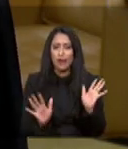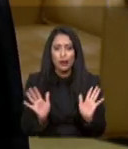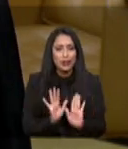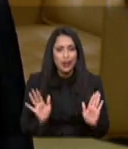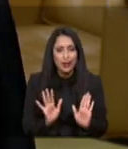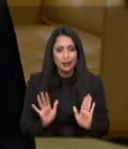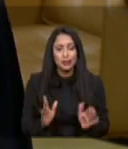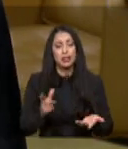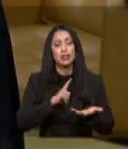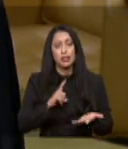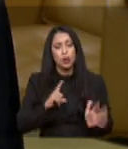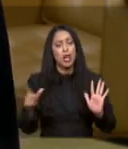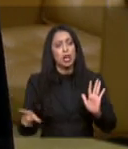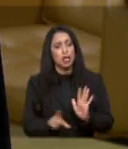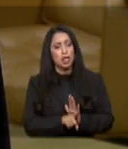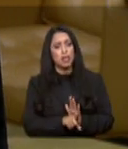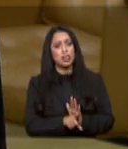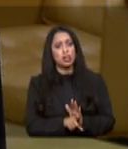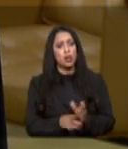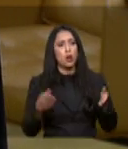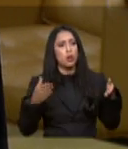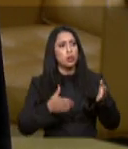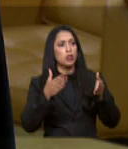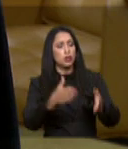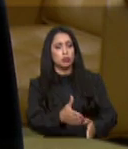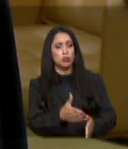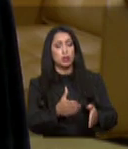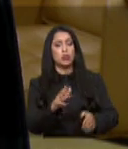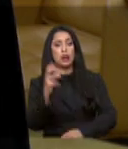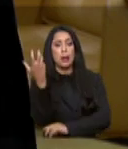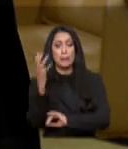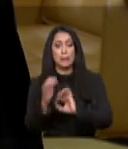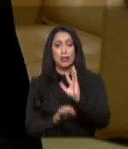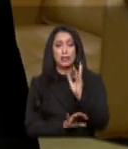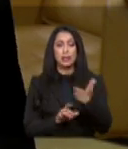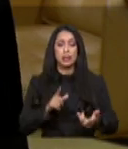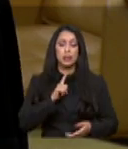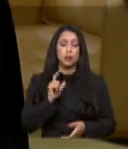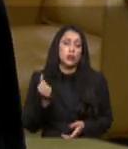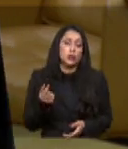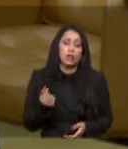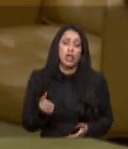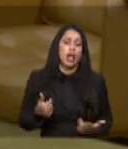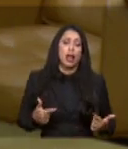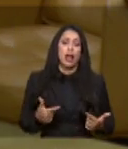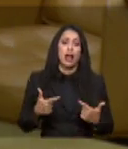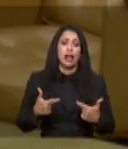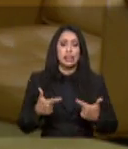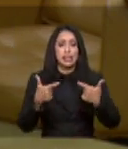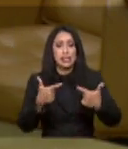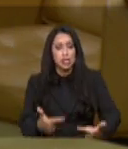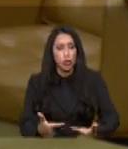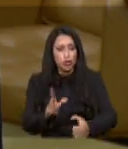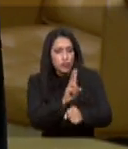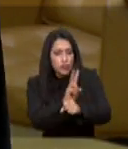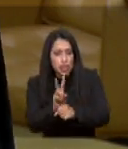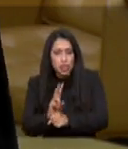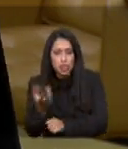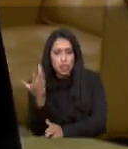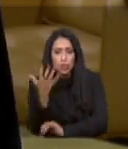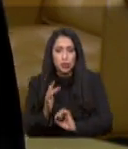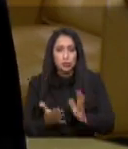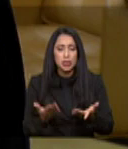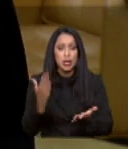Lei de Diretrizes Orçamentárias que garante que não poderão ser contingenciados ações de fiscalização ambiental,